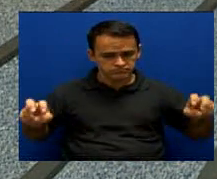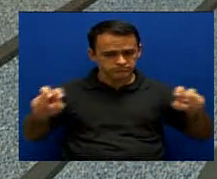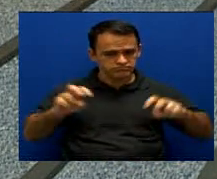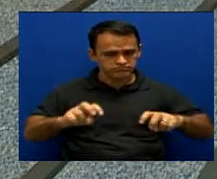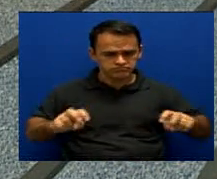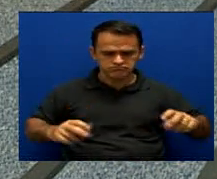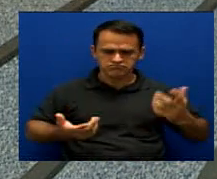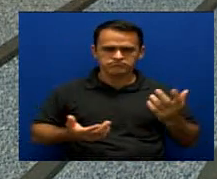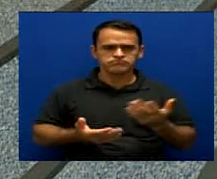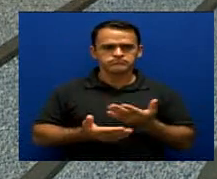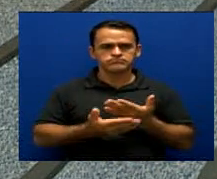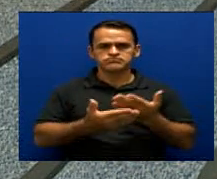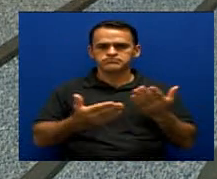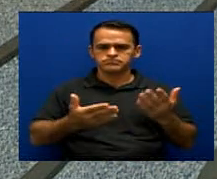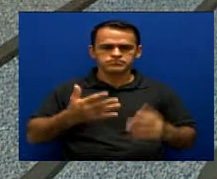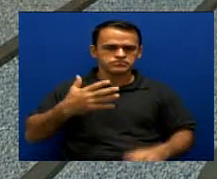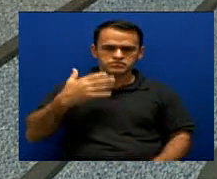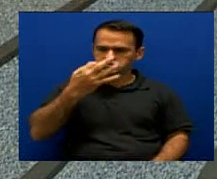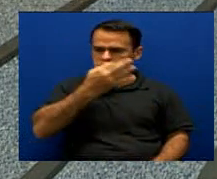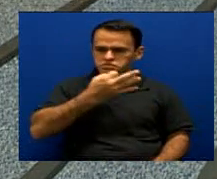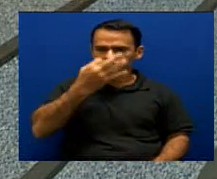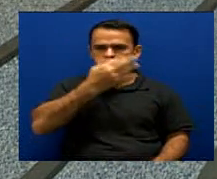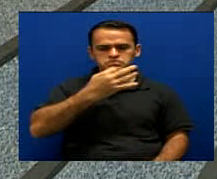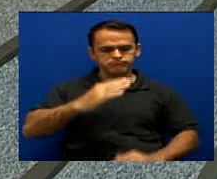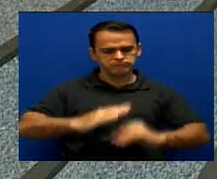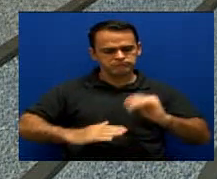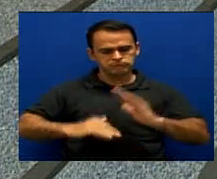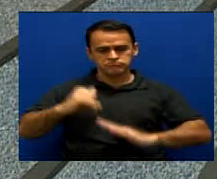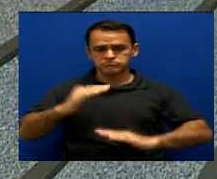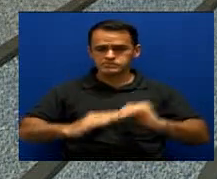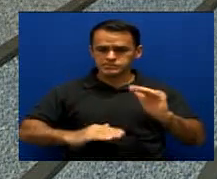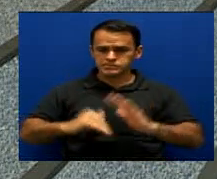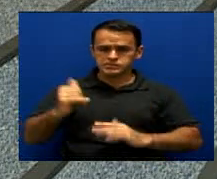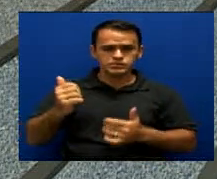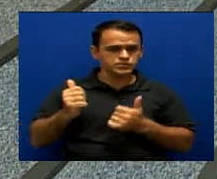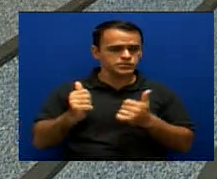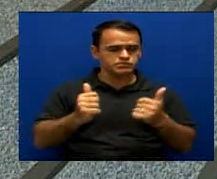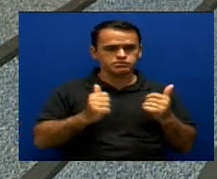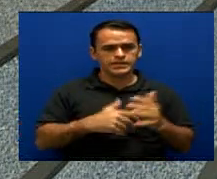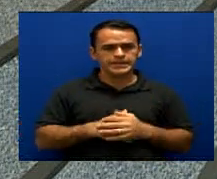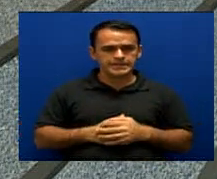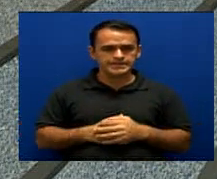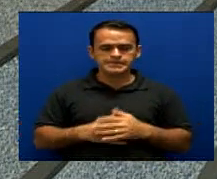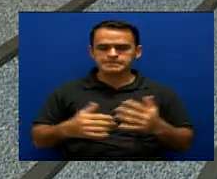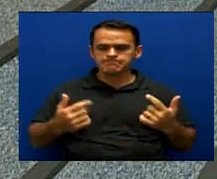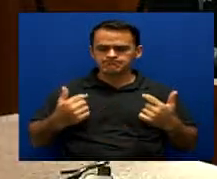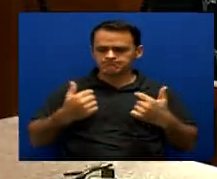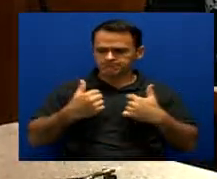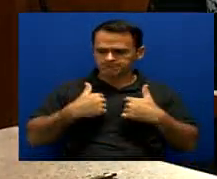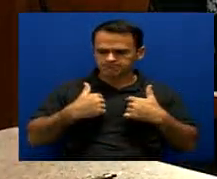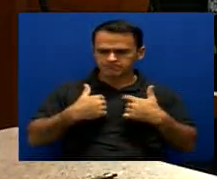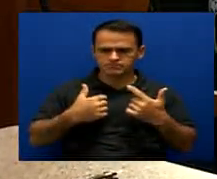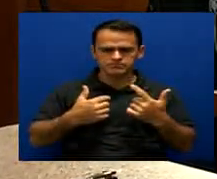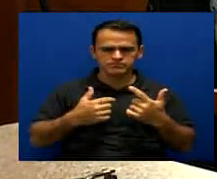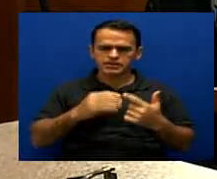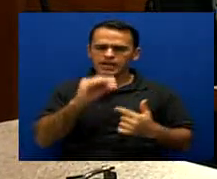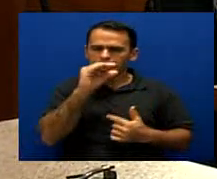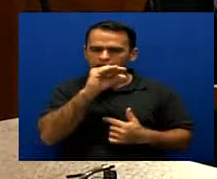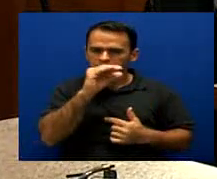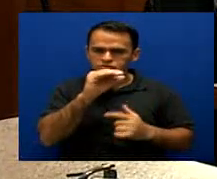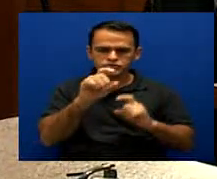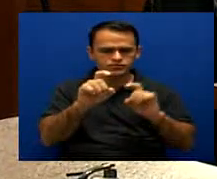qualificadíssima que fizeram o primeiro